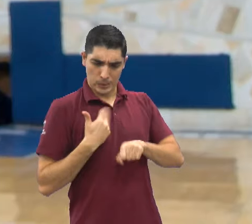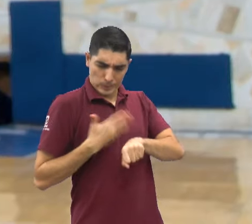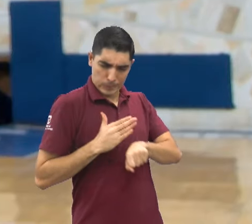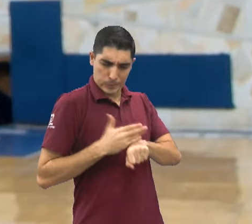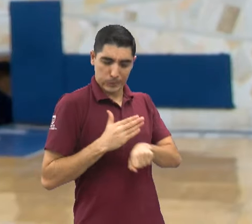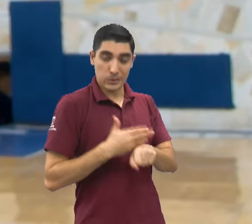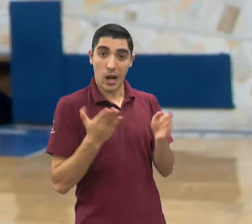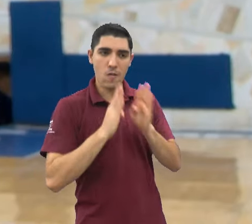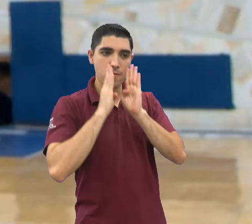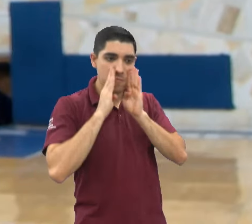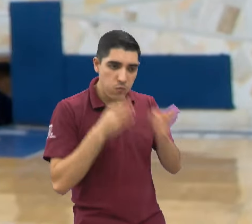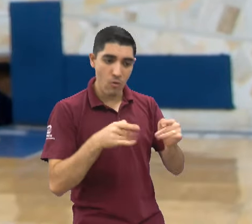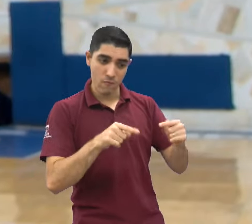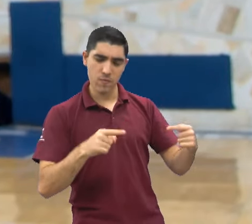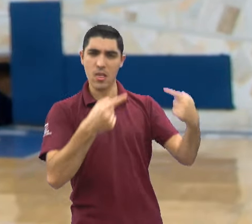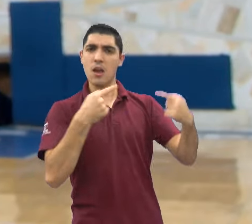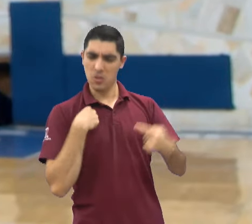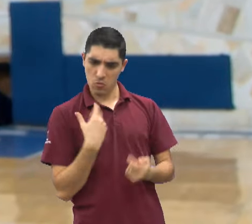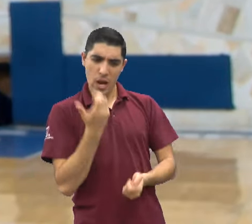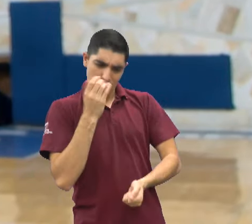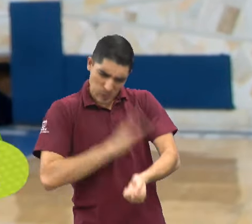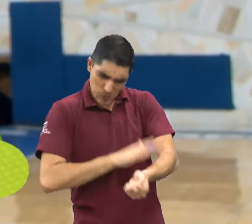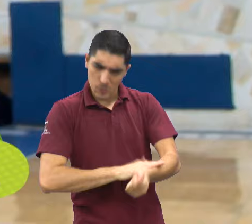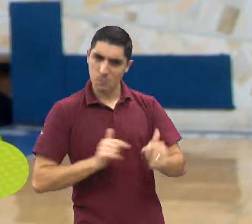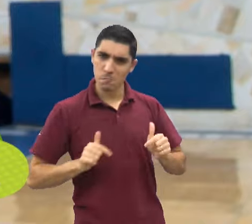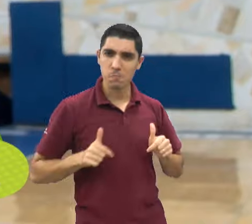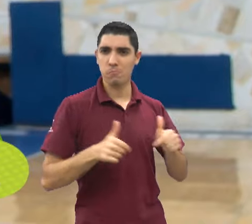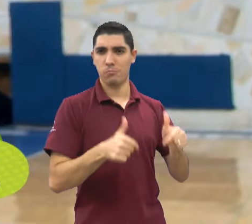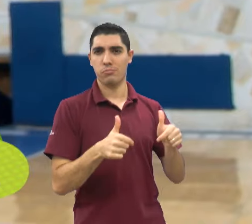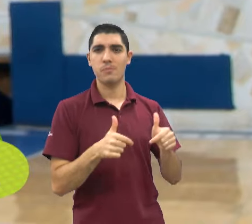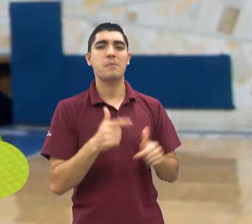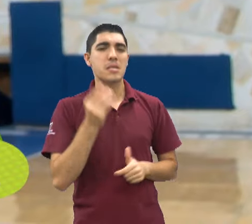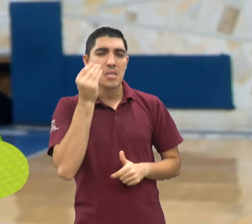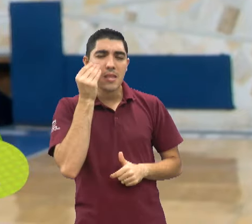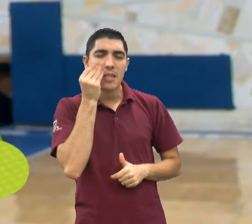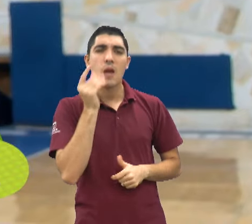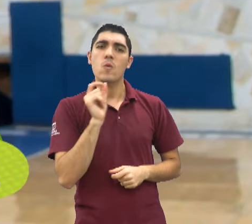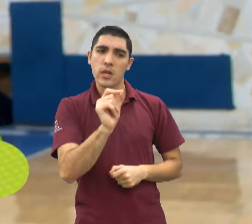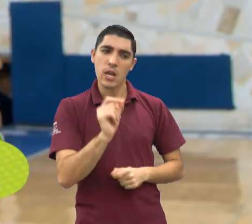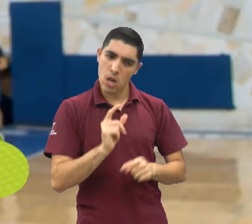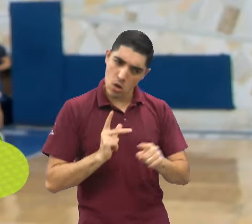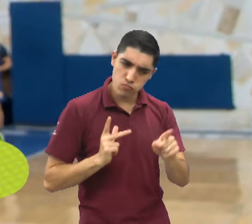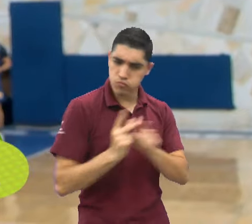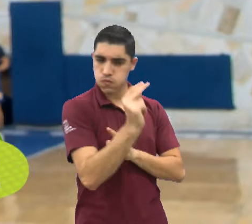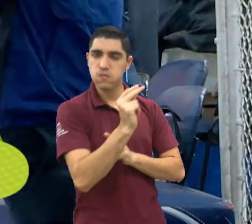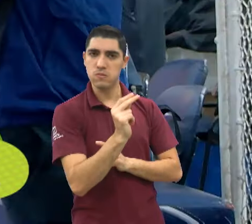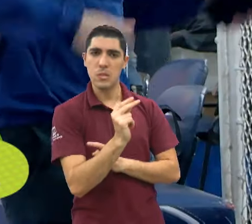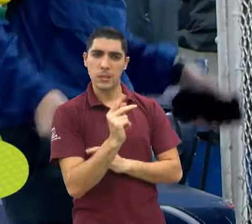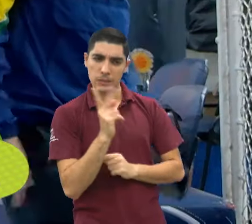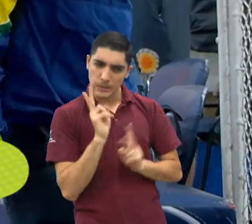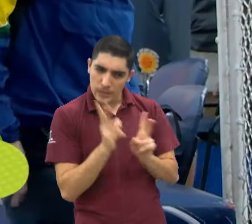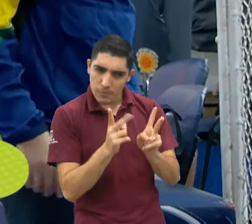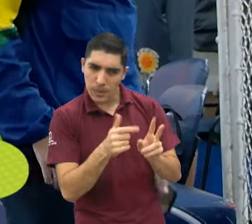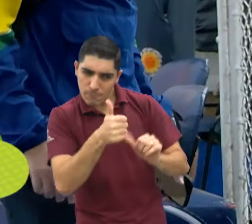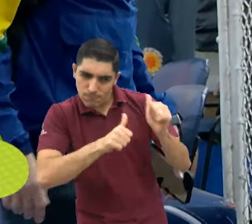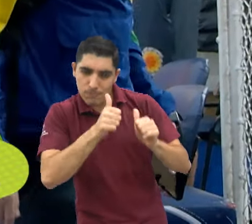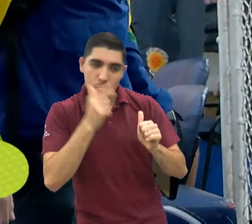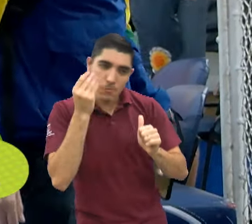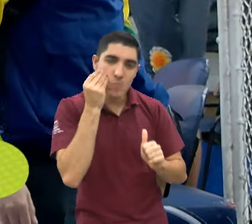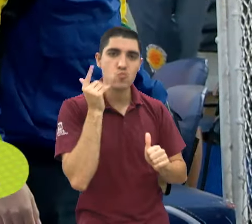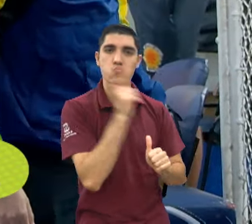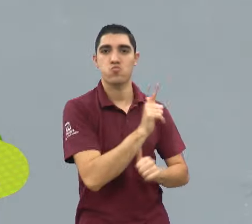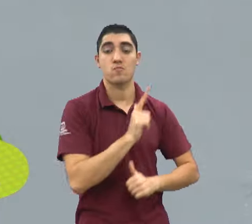na final e tem que ir para cima e o pensamento é o mesmo, é estudar o time, cabeça erguida e ir para cima dos caras todo tempo. Fora de quadra,